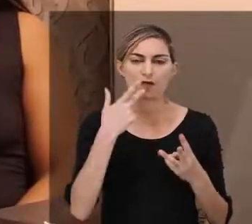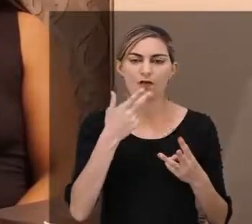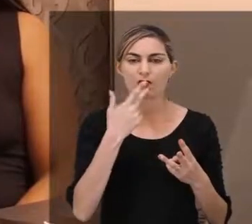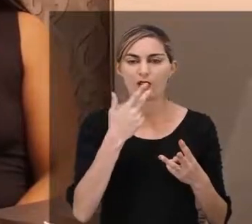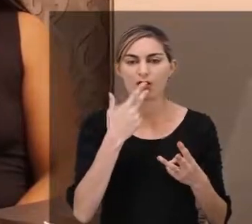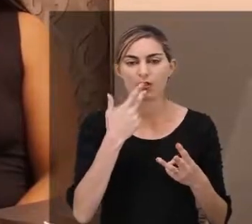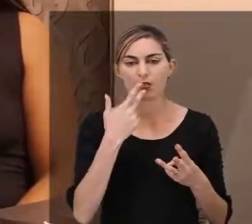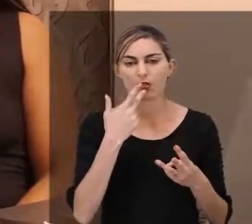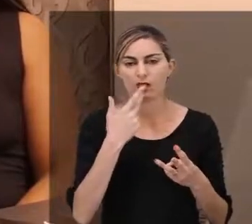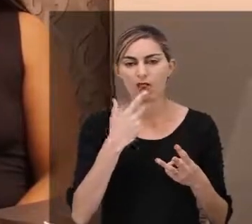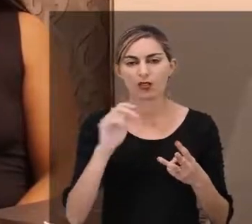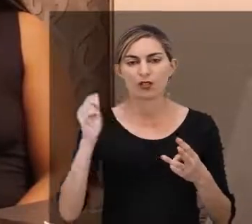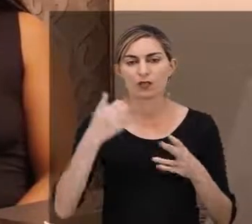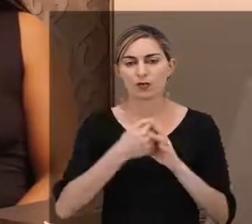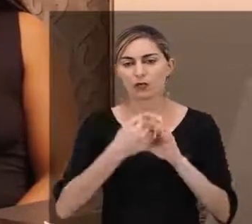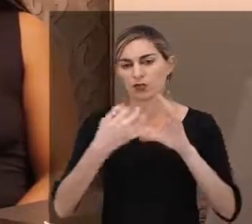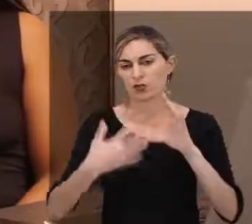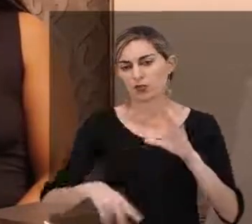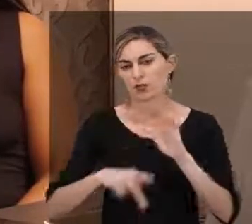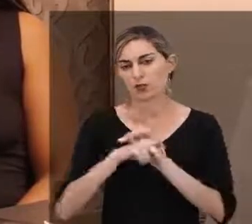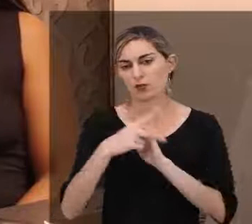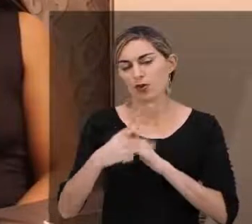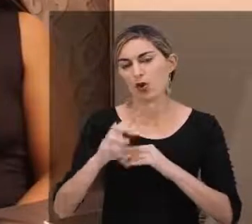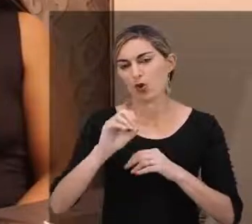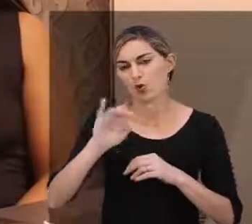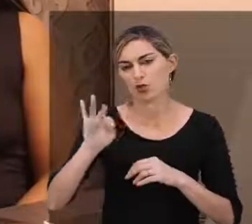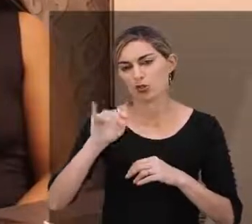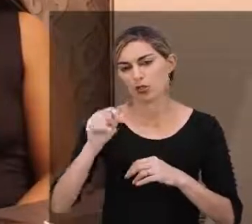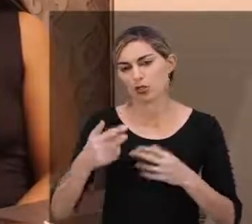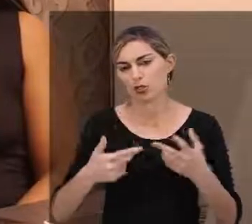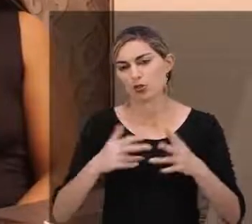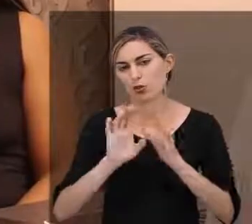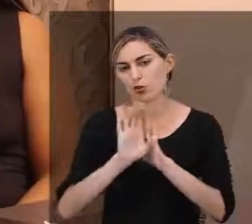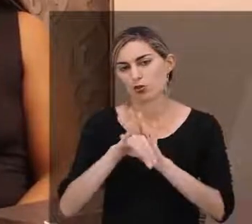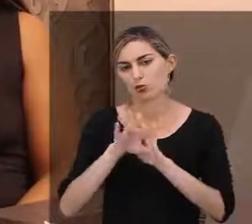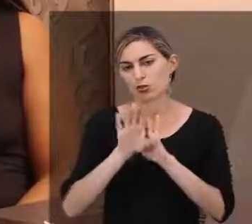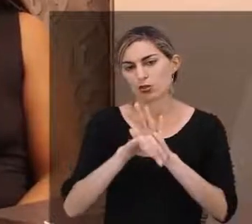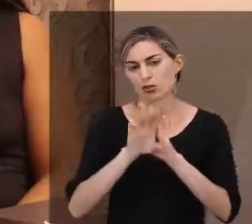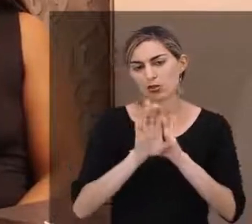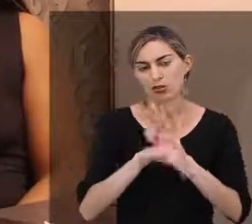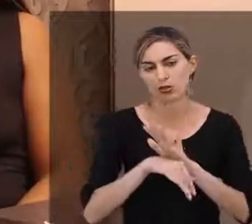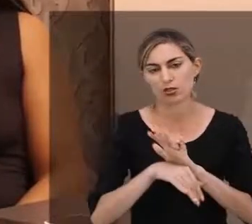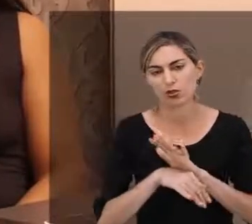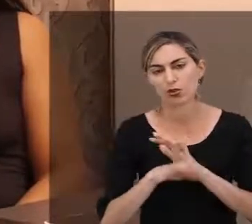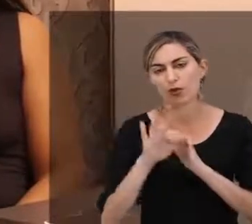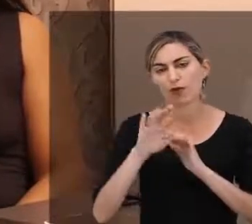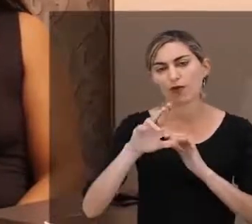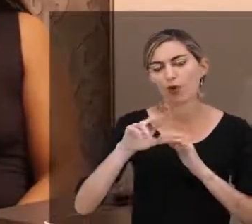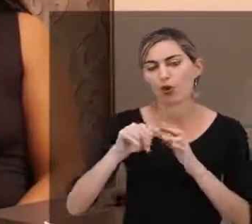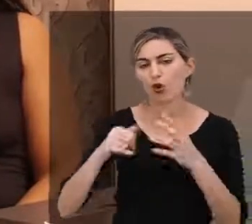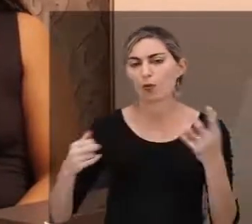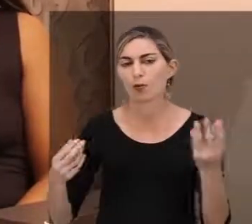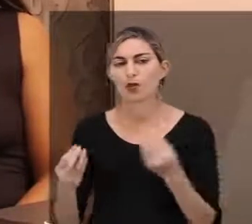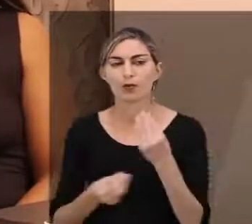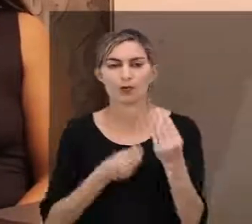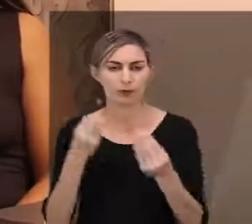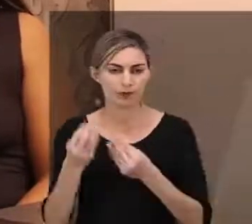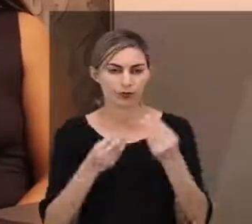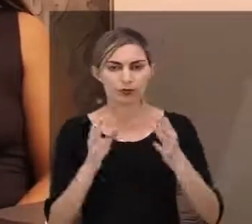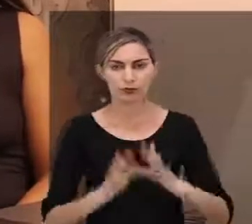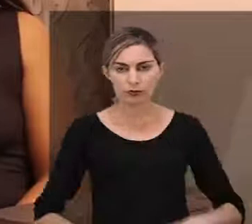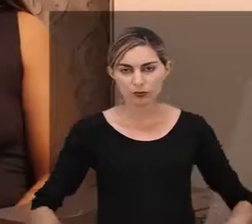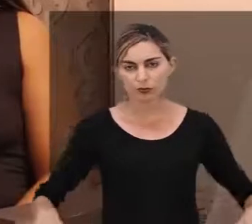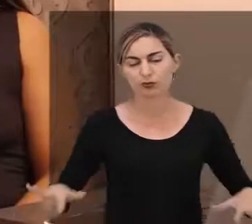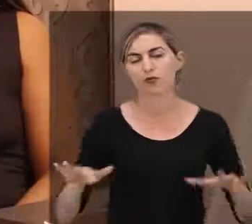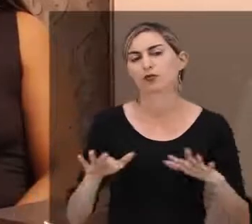aspectos mais específicos, os objetos, a conceituação e a forma como esse espaço